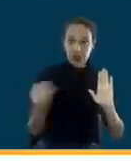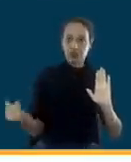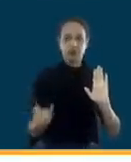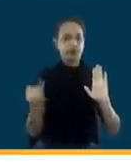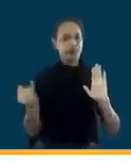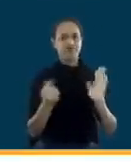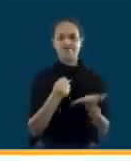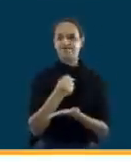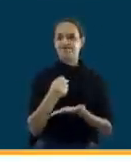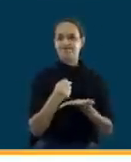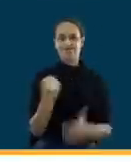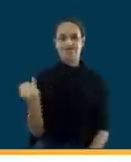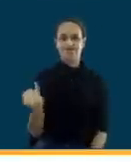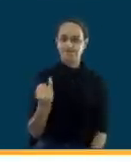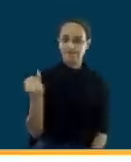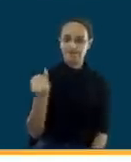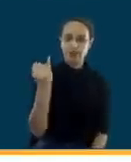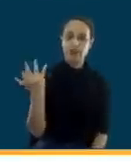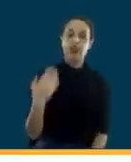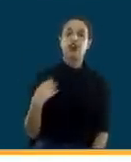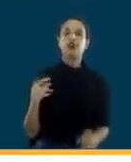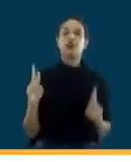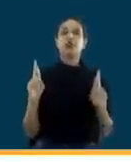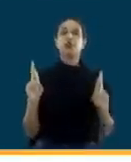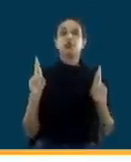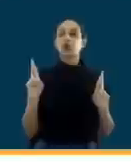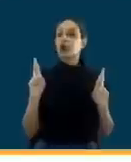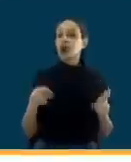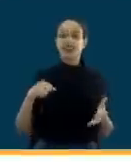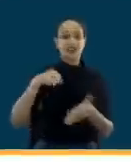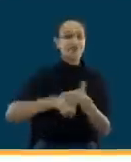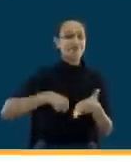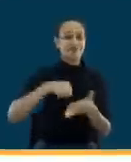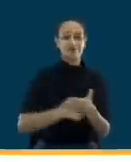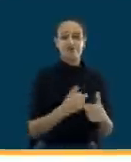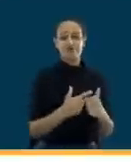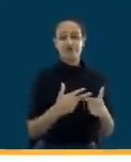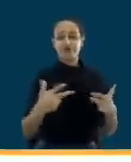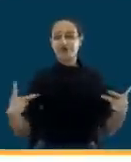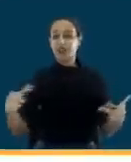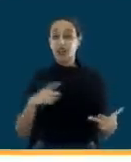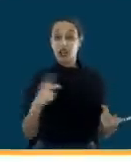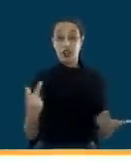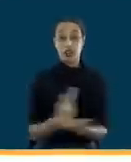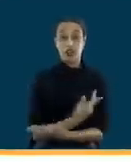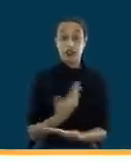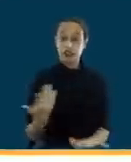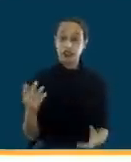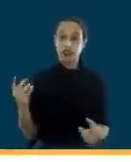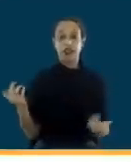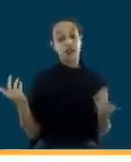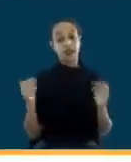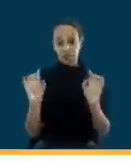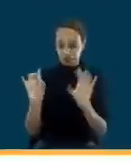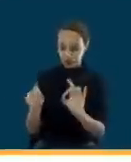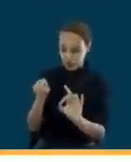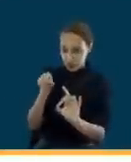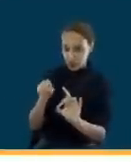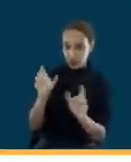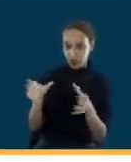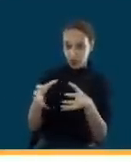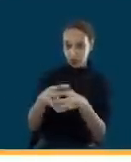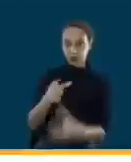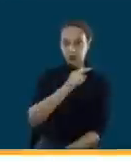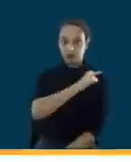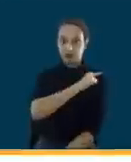esperança nesse momento de tantos desafios para os gestores públicos, mas em especial para os gestores da cultura. Nos dá